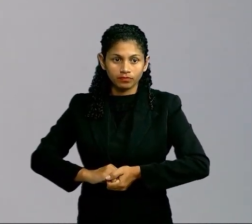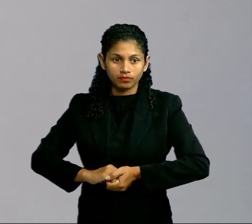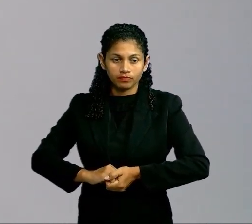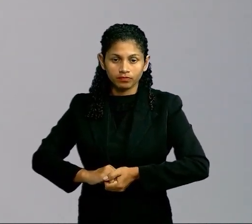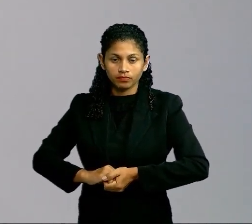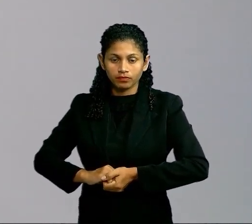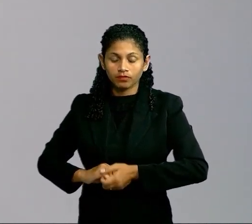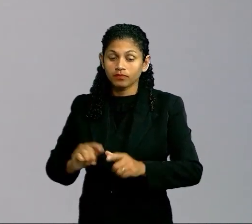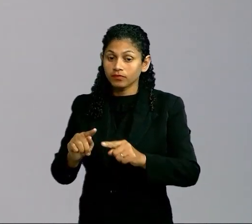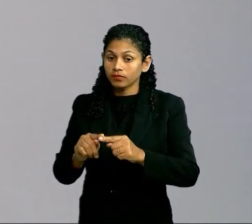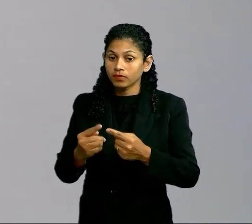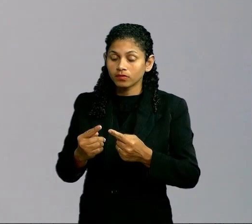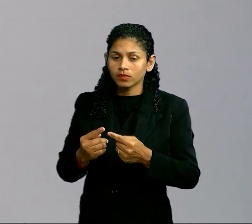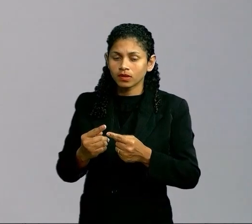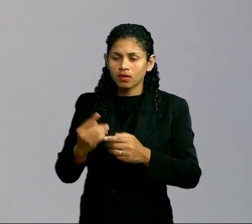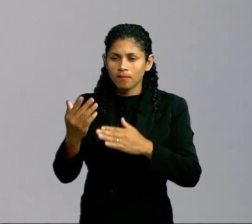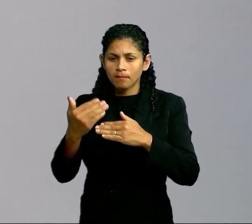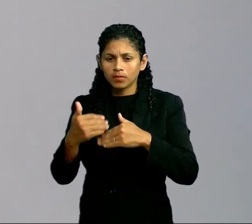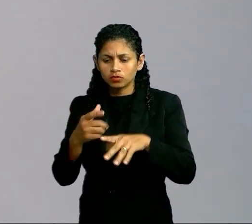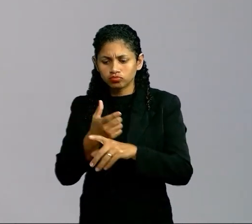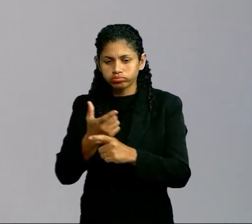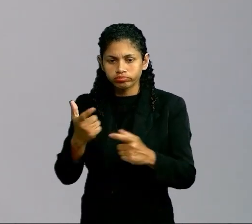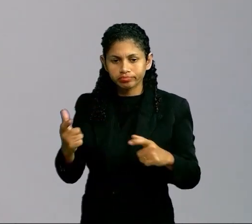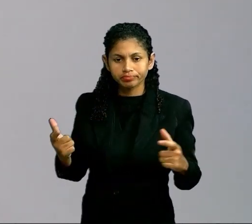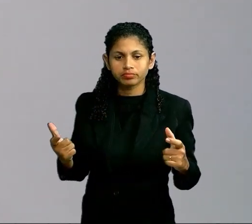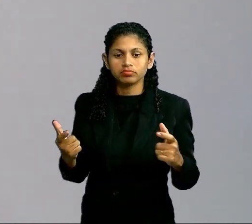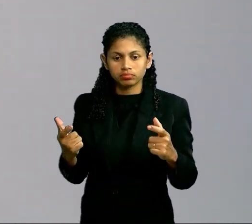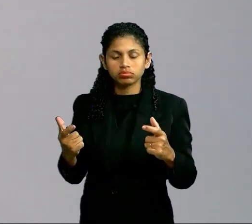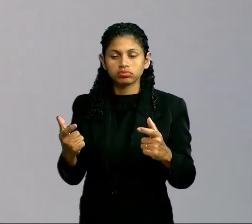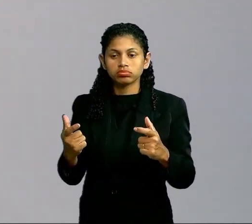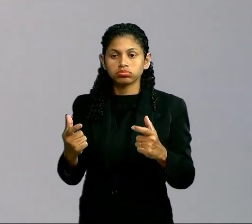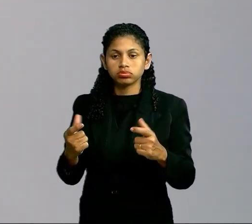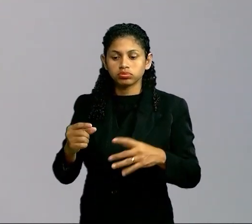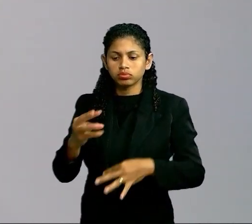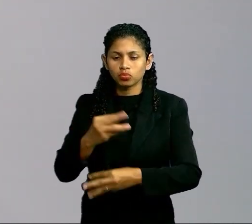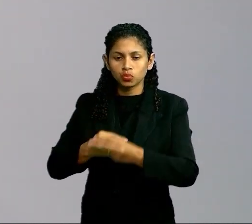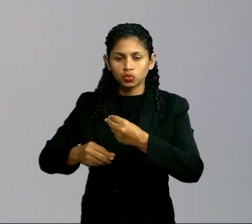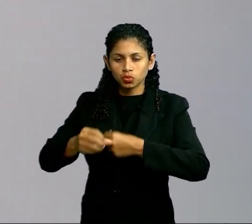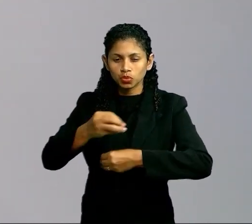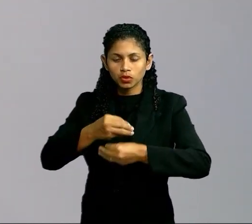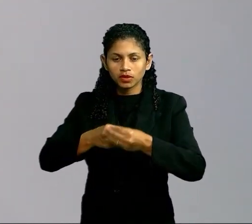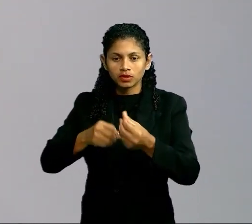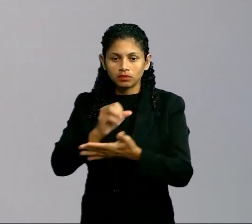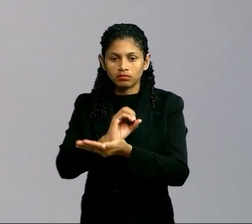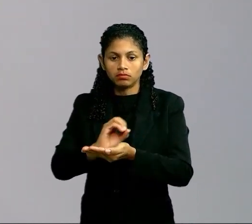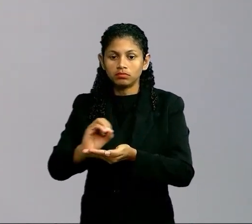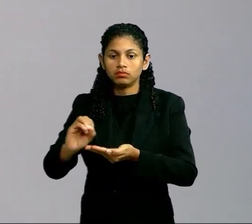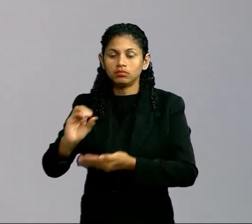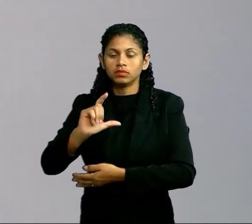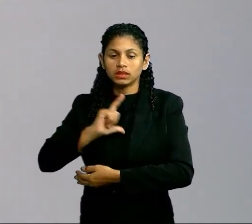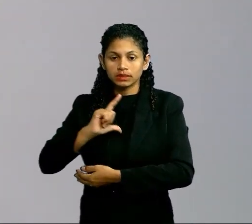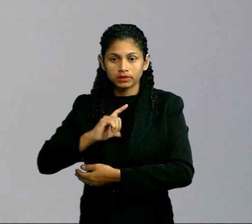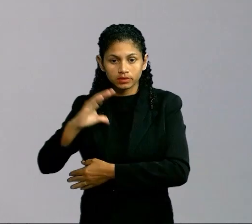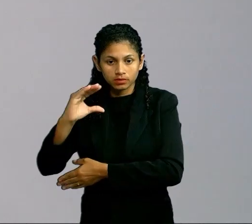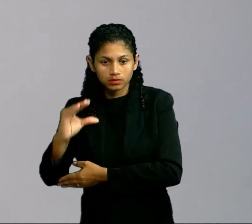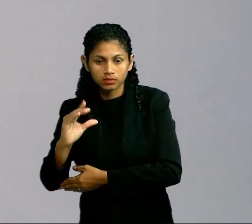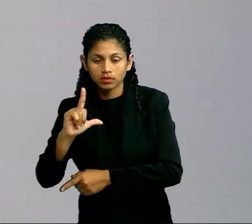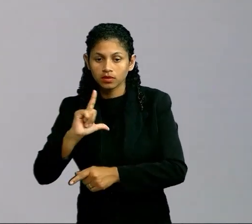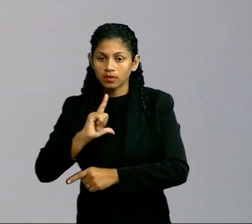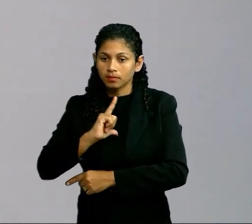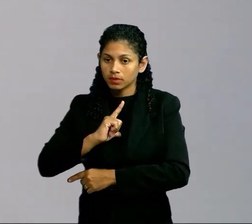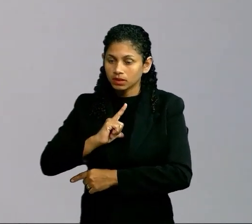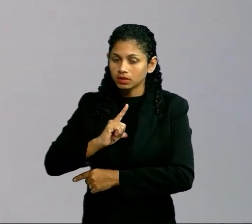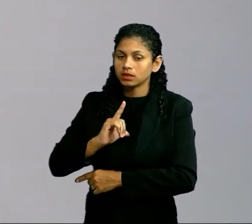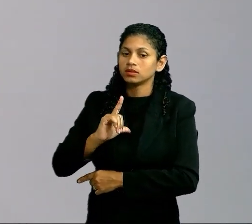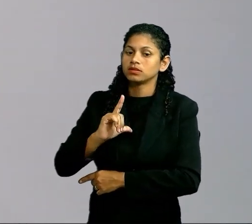é óbvio que a maioria dos compostos orgânicos, todos os compostos orgânicos na realidade, possuem carbono, tá? Só fica de olho aí nas exceções. É